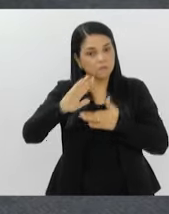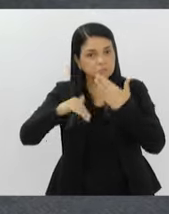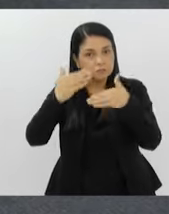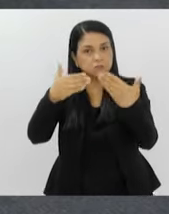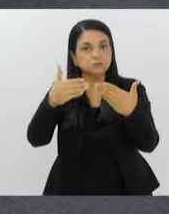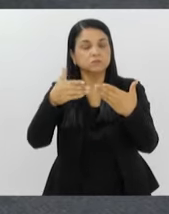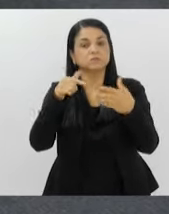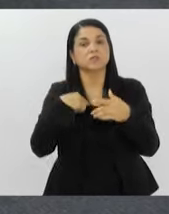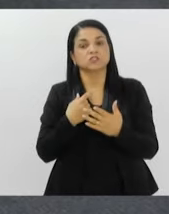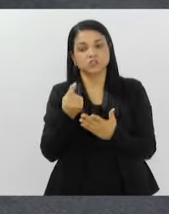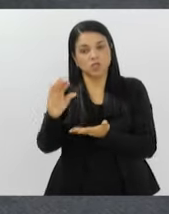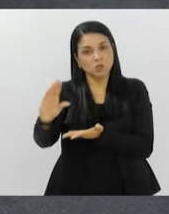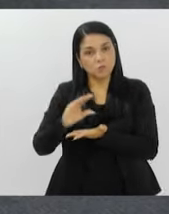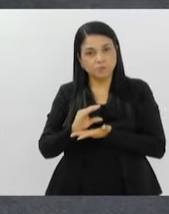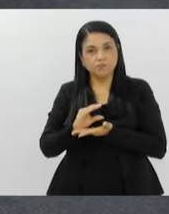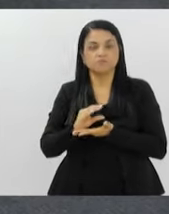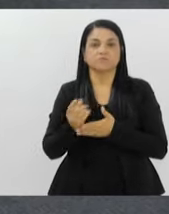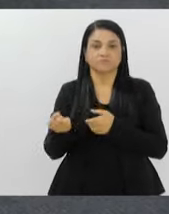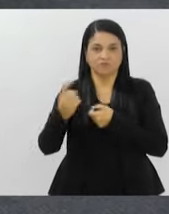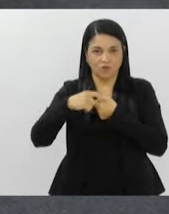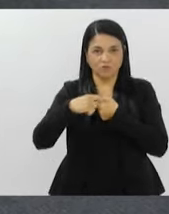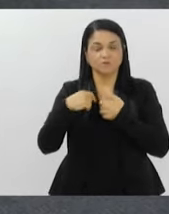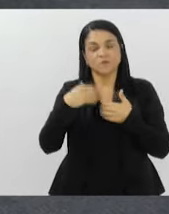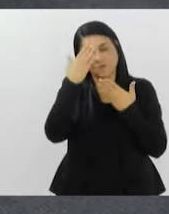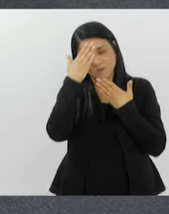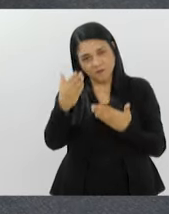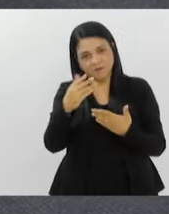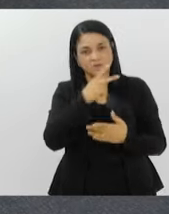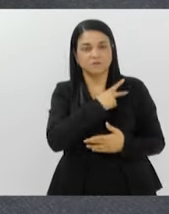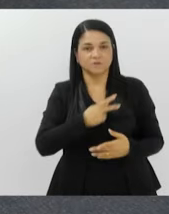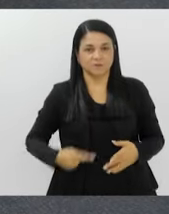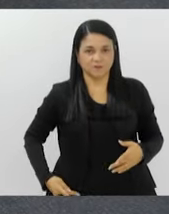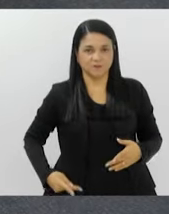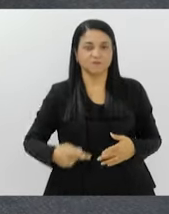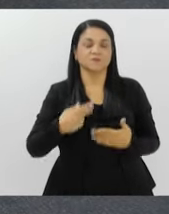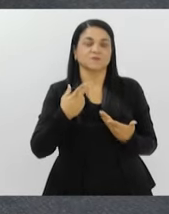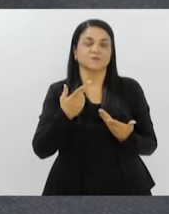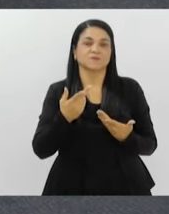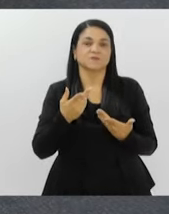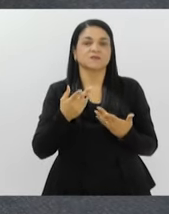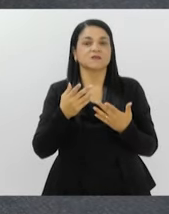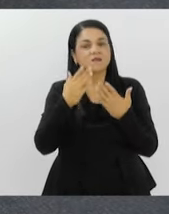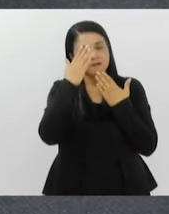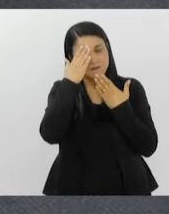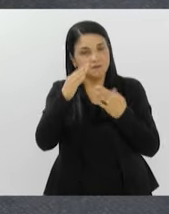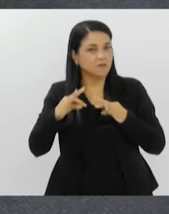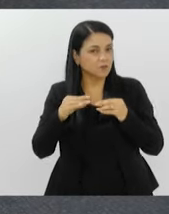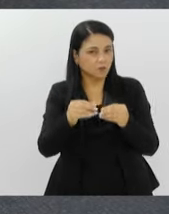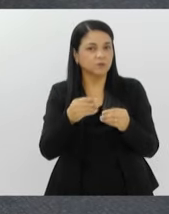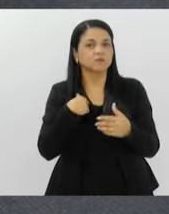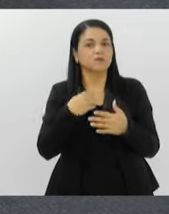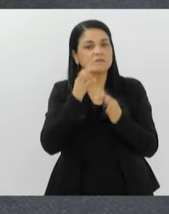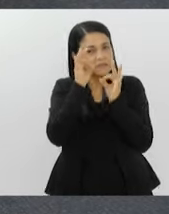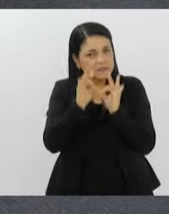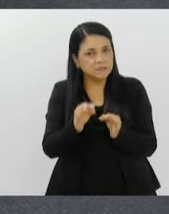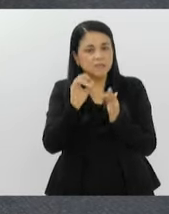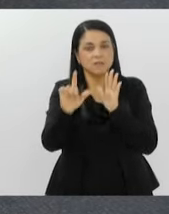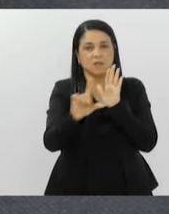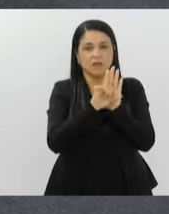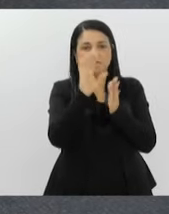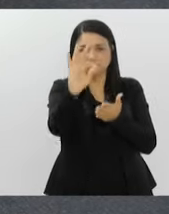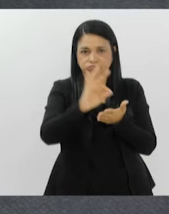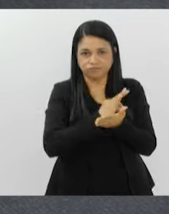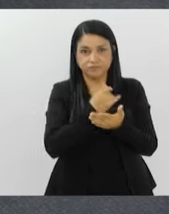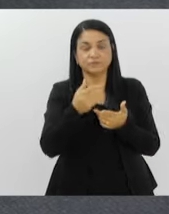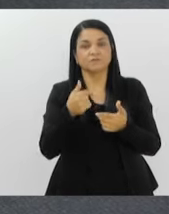mais Então é isso deputada ti Ju queria agradecer a todos ter certeza que será sancionada vou dar boa notícia